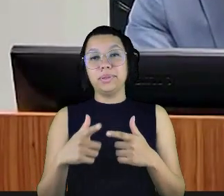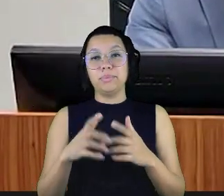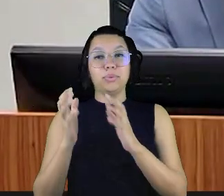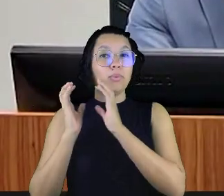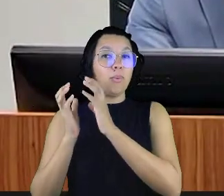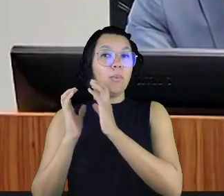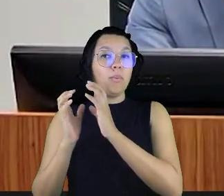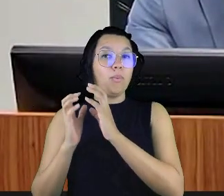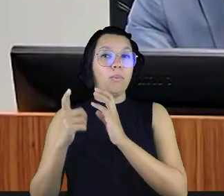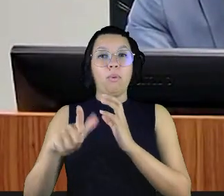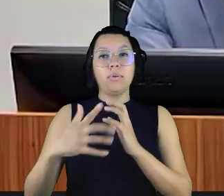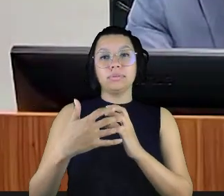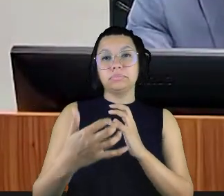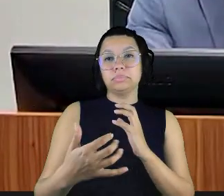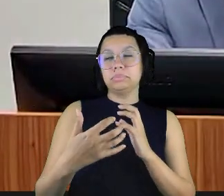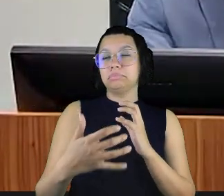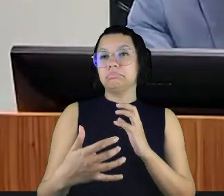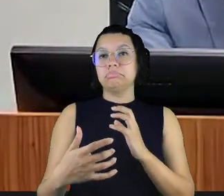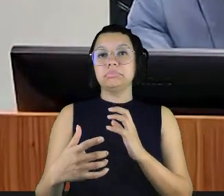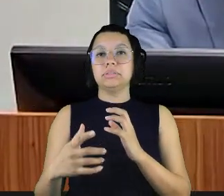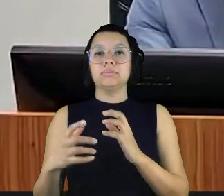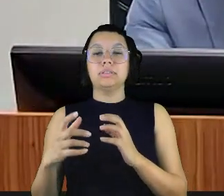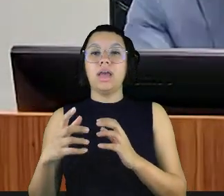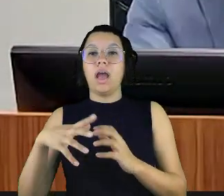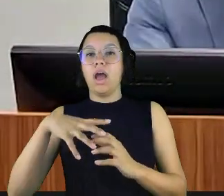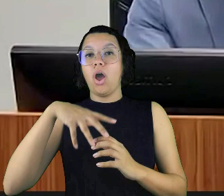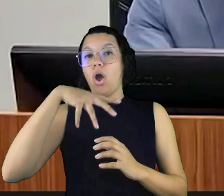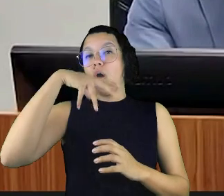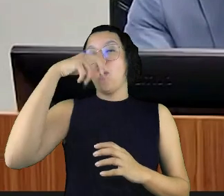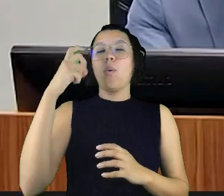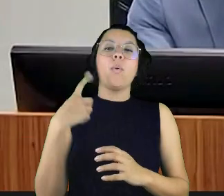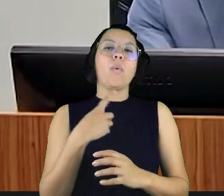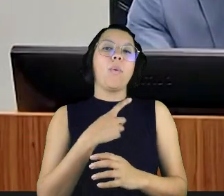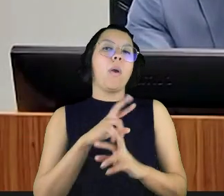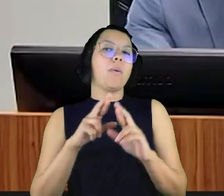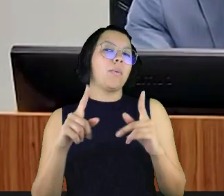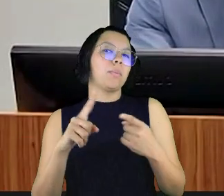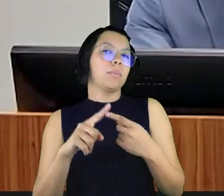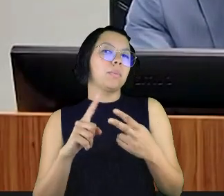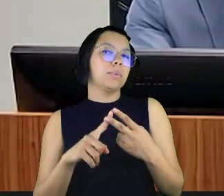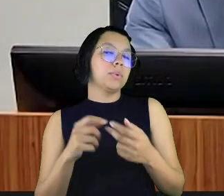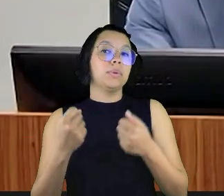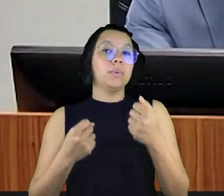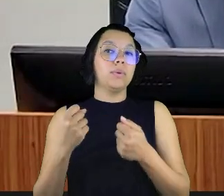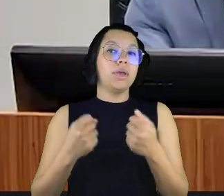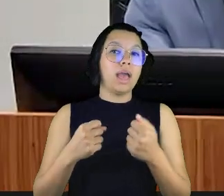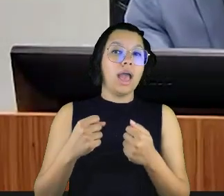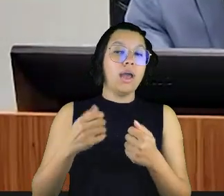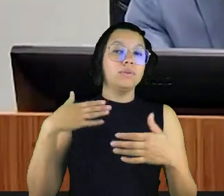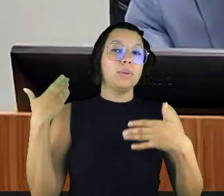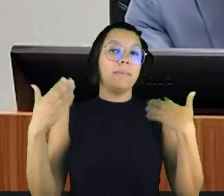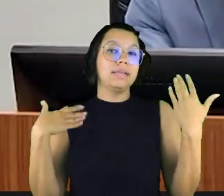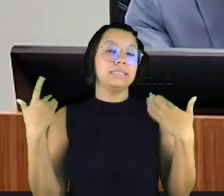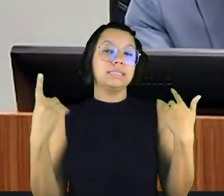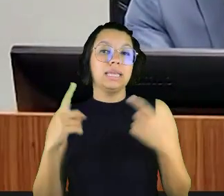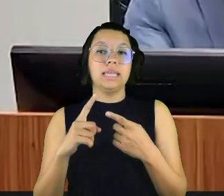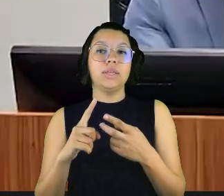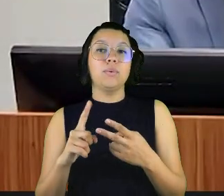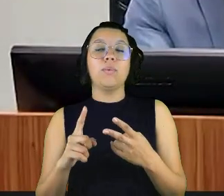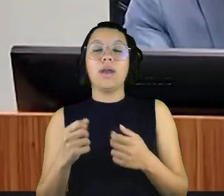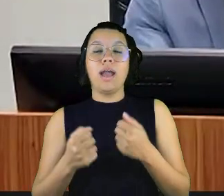carro utilitário versus carro de passeio, do processo agroindustrial, se você insere ou não insere a